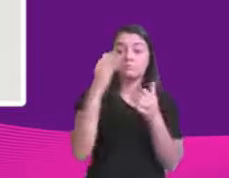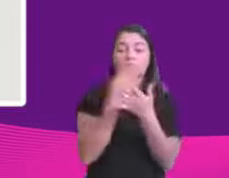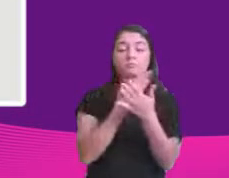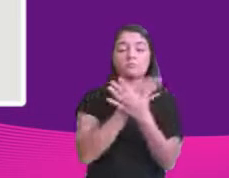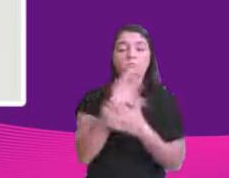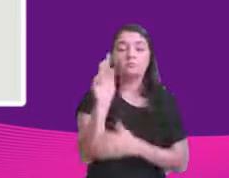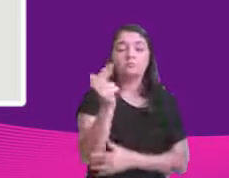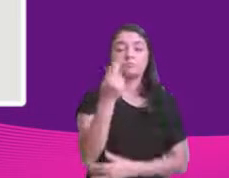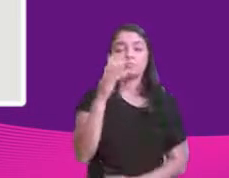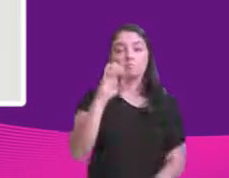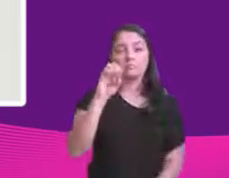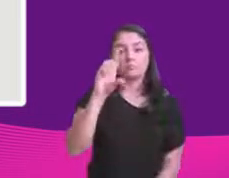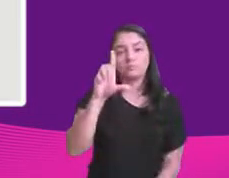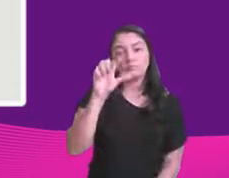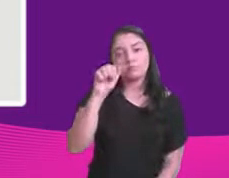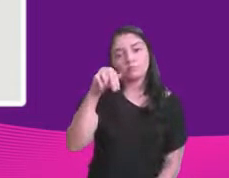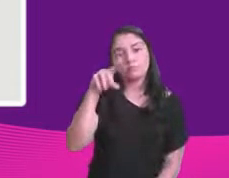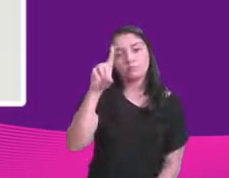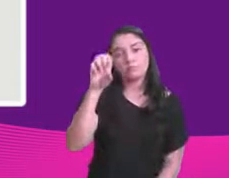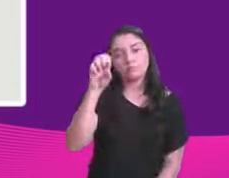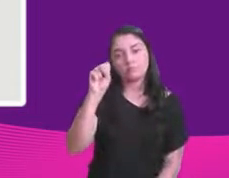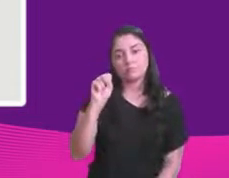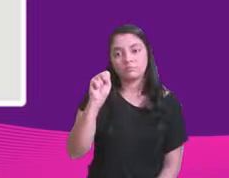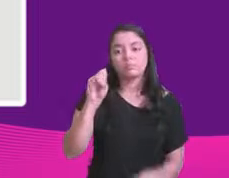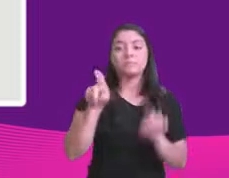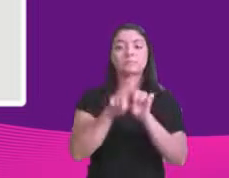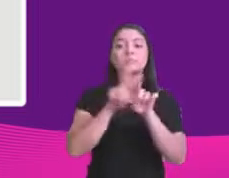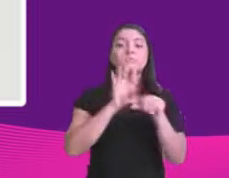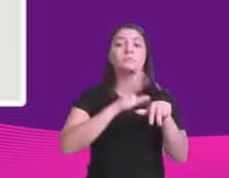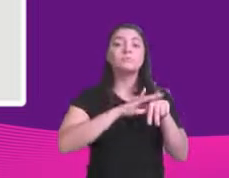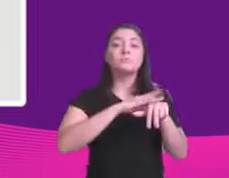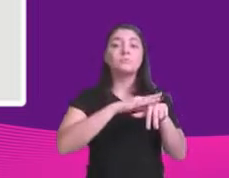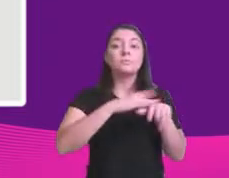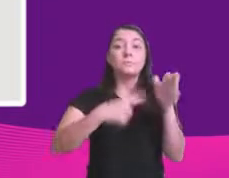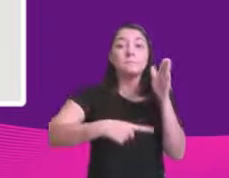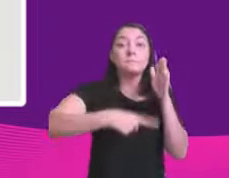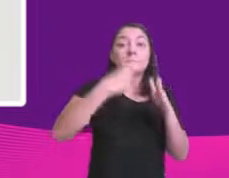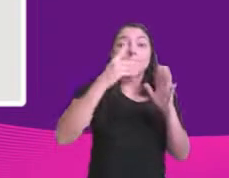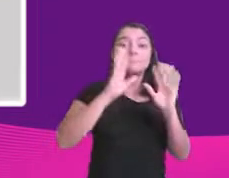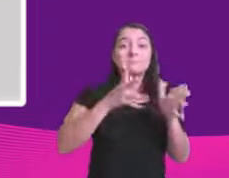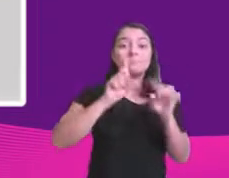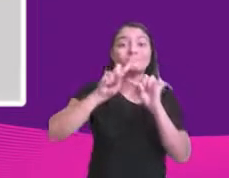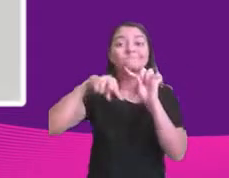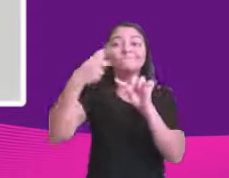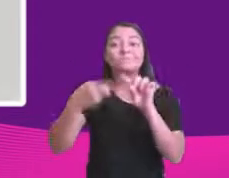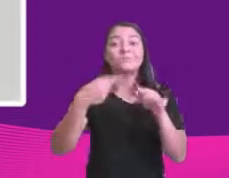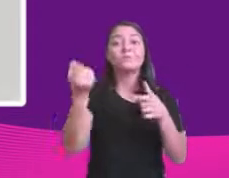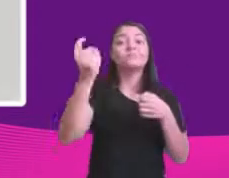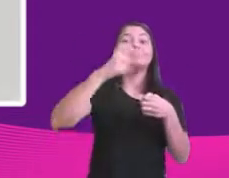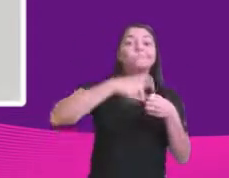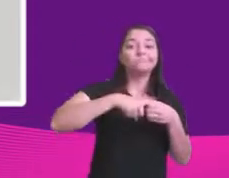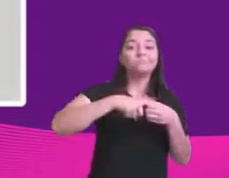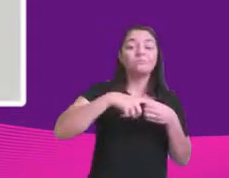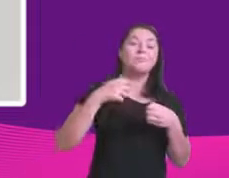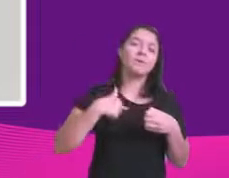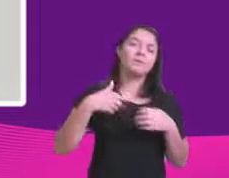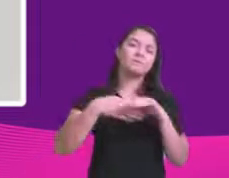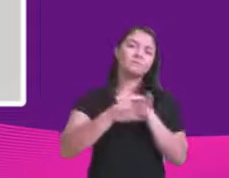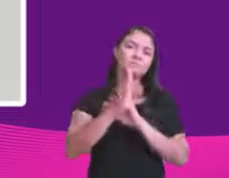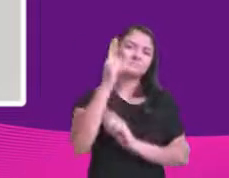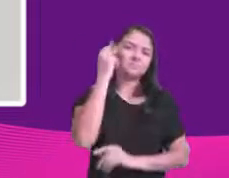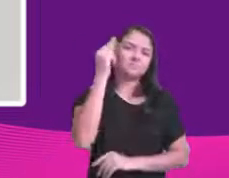cenário da citorredução secundária, então, quer dizer, paciente que tratou a primeira vez e recidivou, muito comum no câncer de ovário, o pessoal do Memória